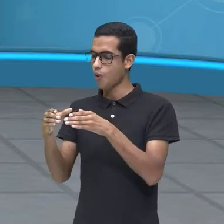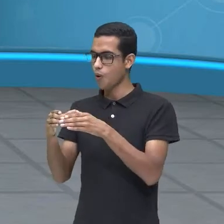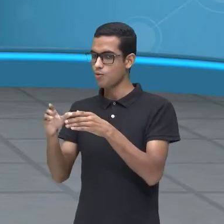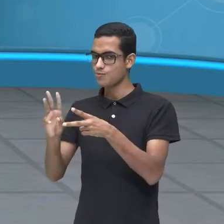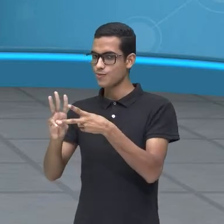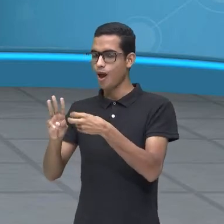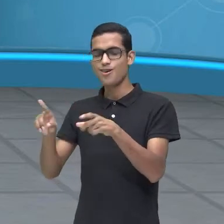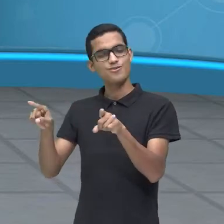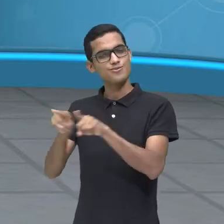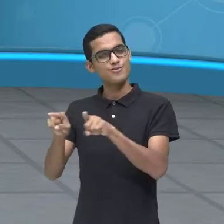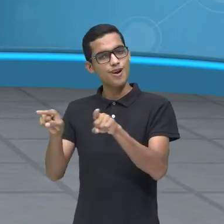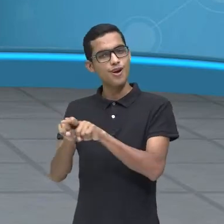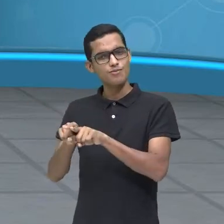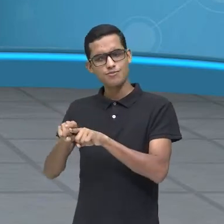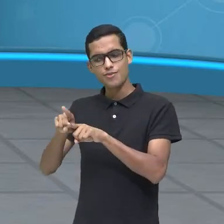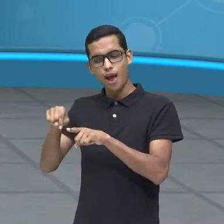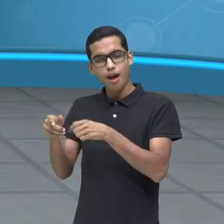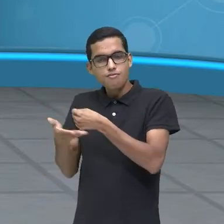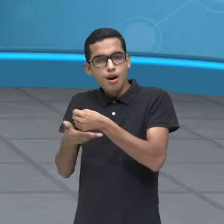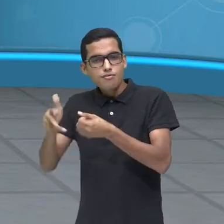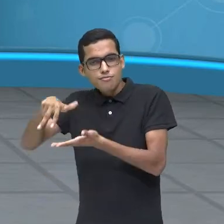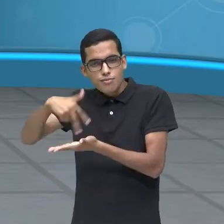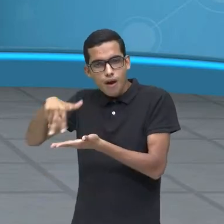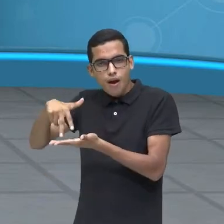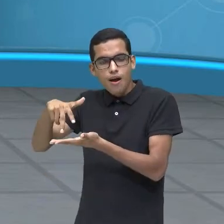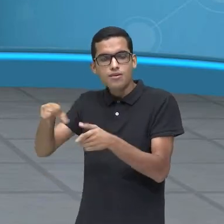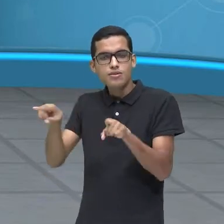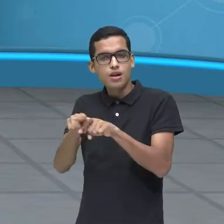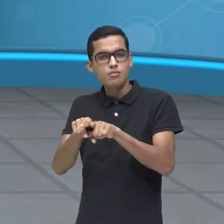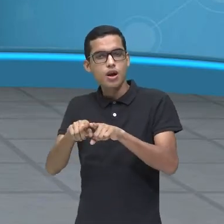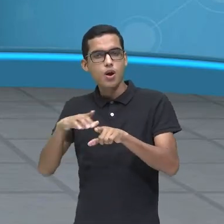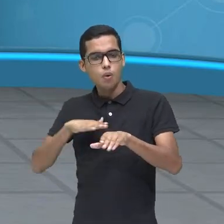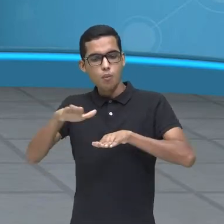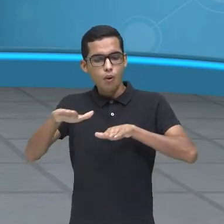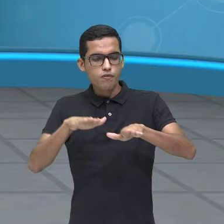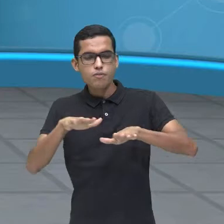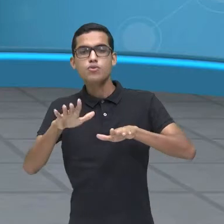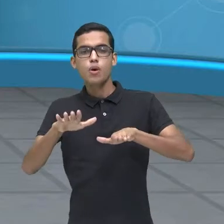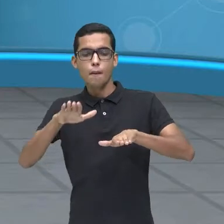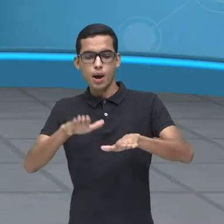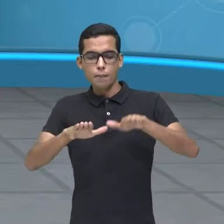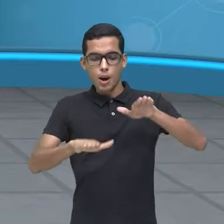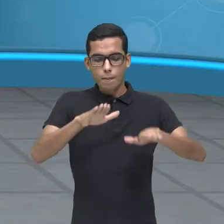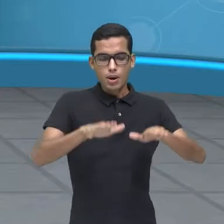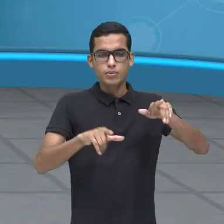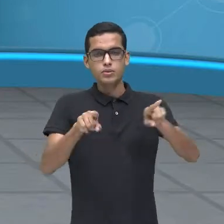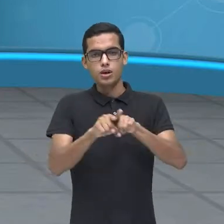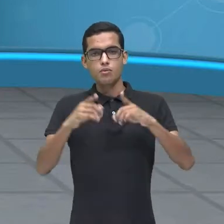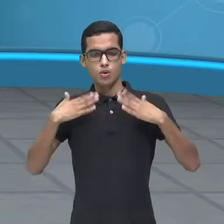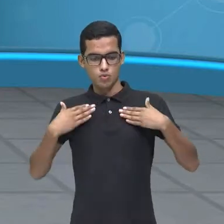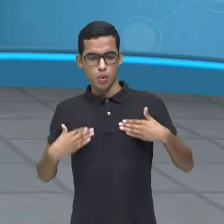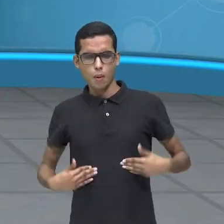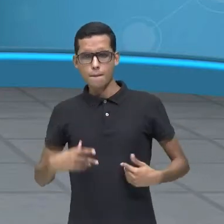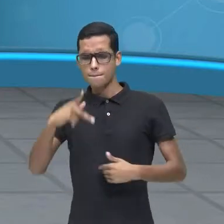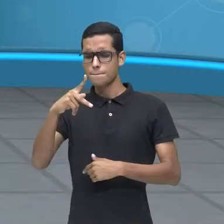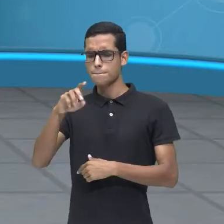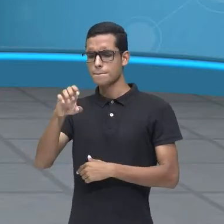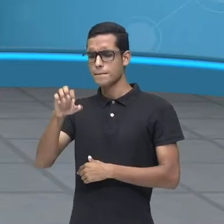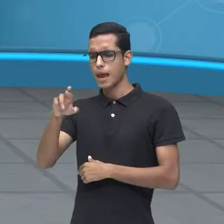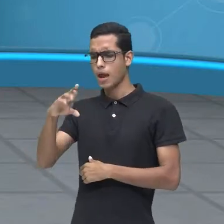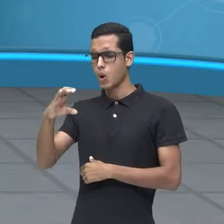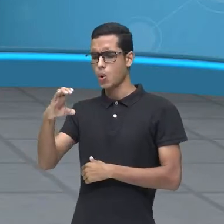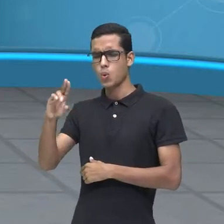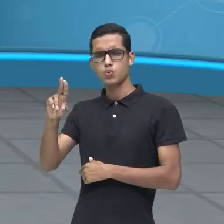assim. As danças deles são baseadas também muito nesse movimento dos pés, na percussão corporal. O que é essa